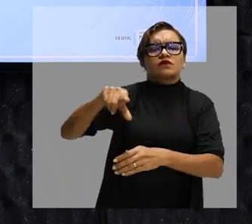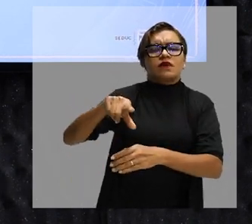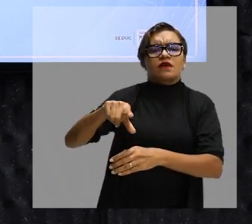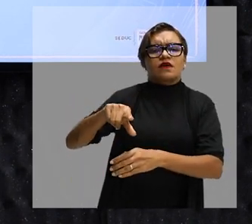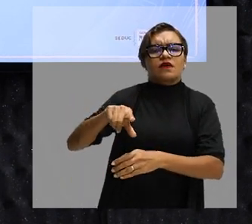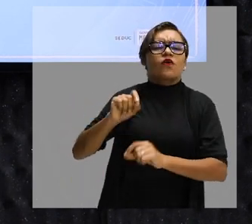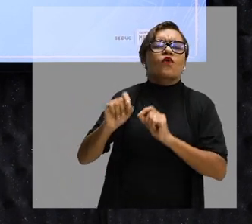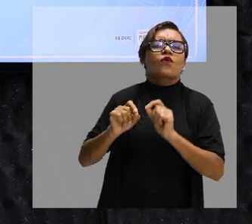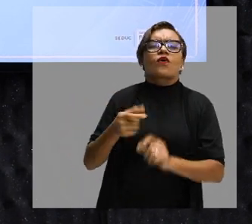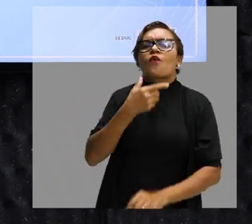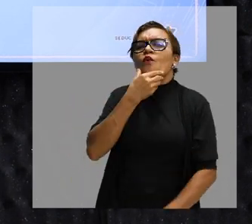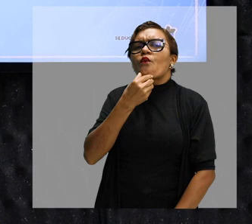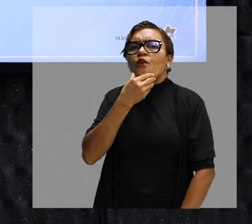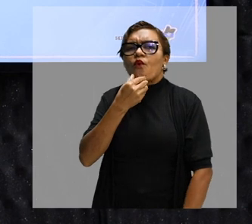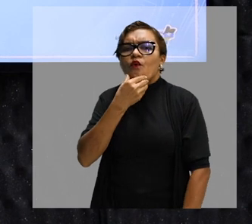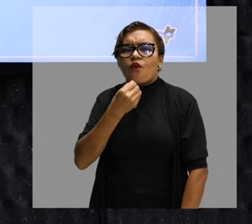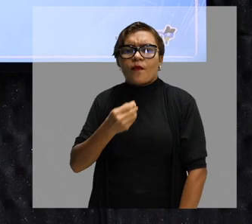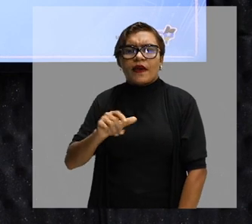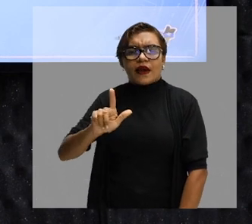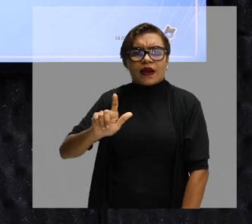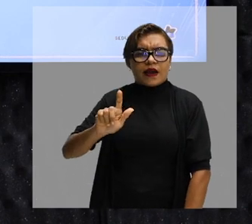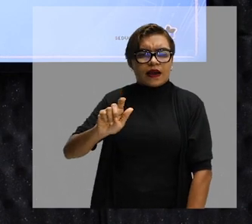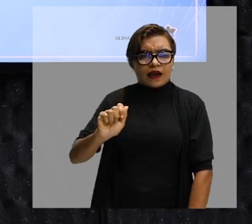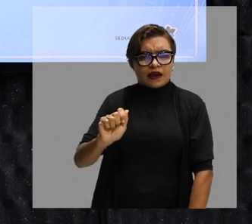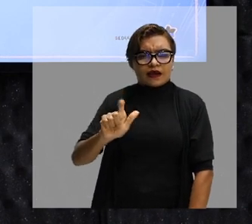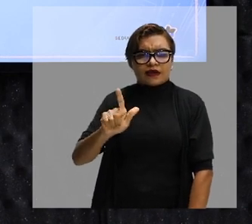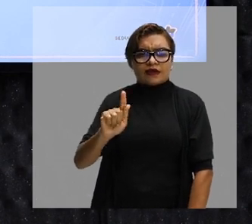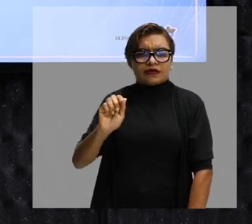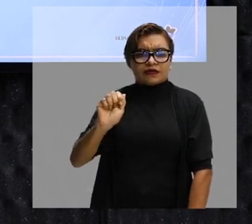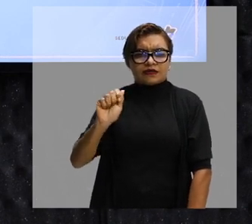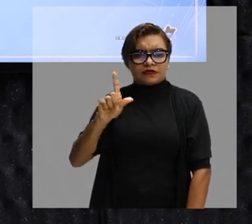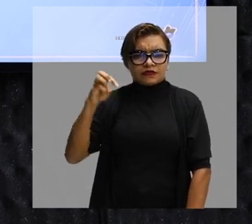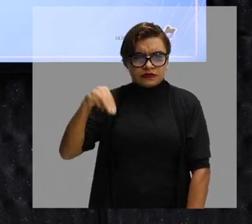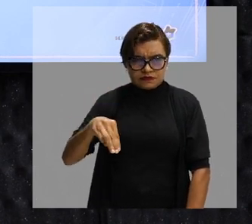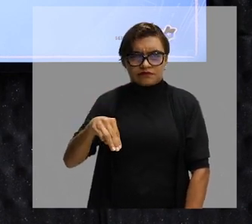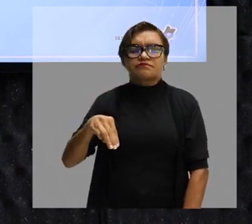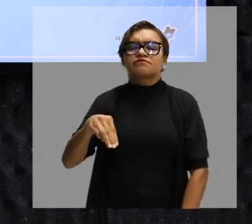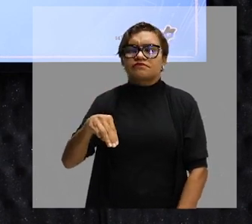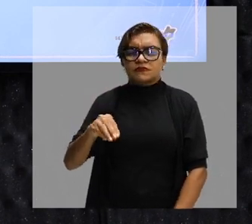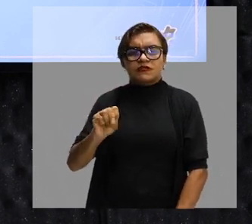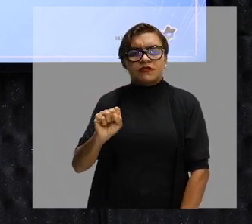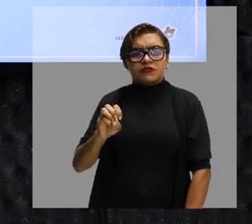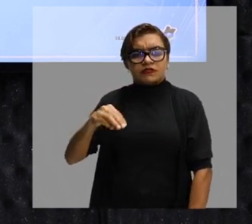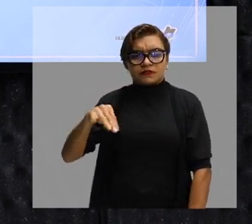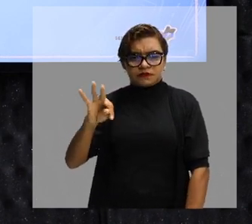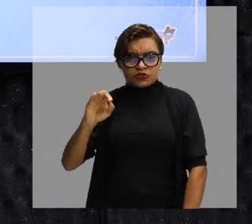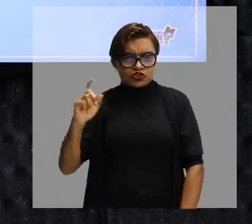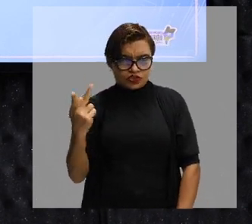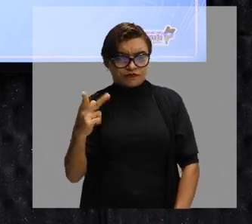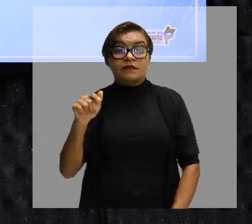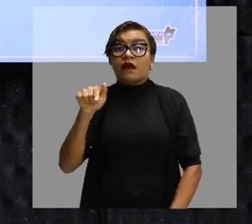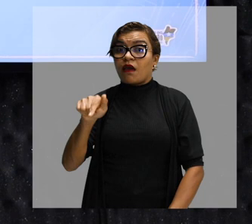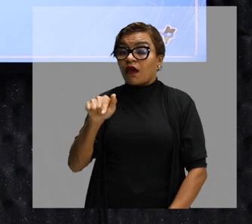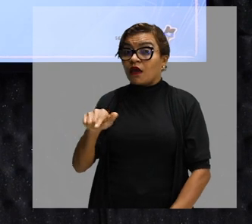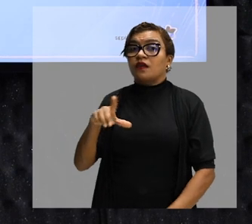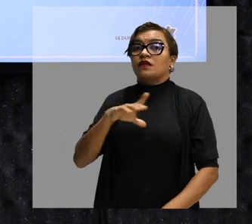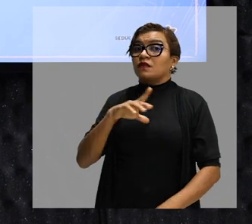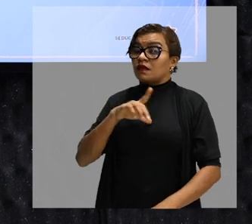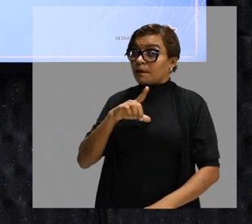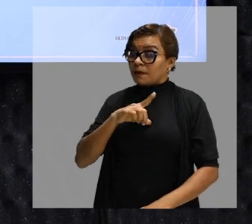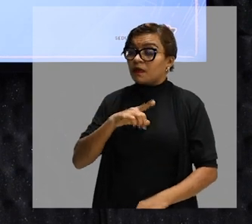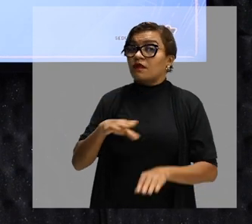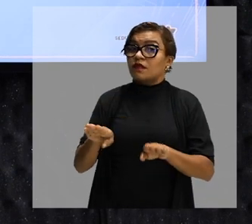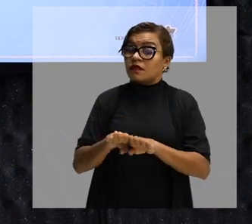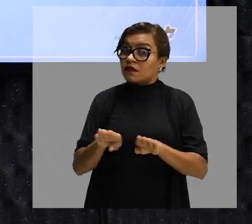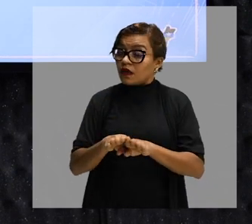conhecida chamada Adam Smith. Precisamos dele, liberalismo econômico. Ele também vai ter de estar envolvido aqui nesta